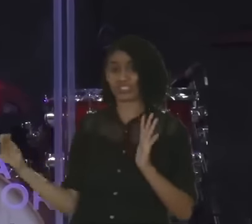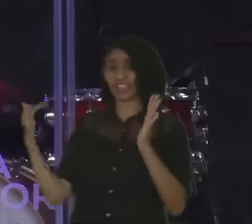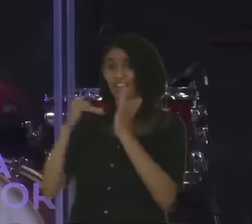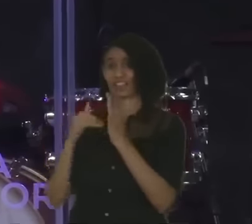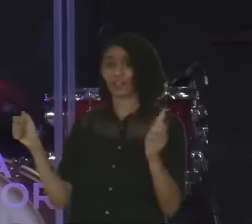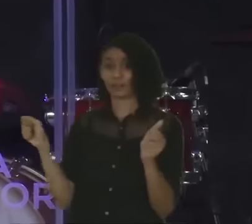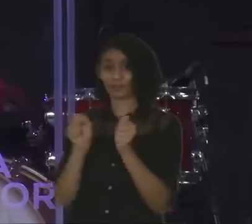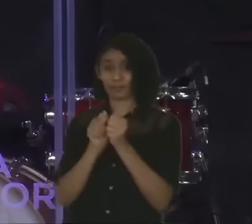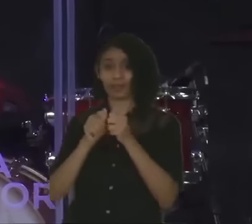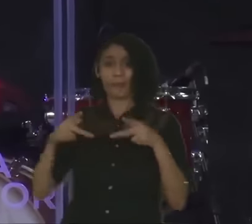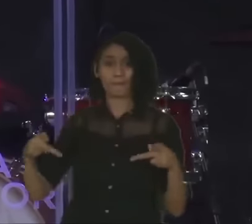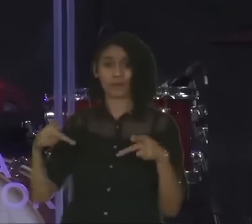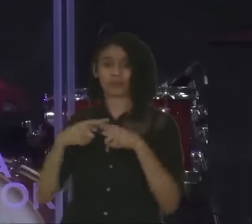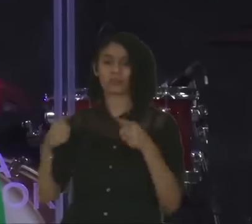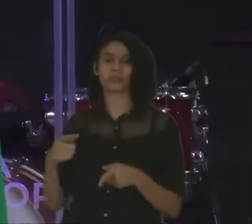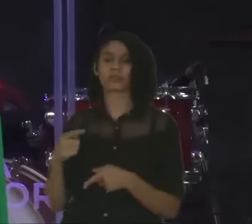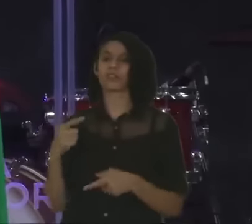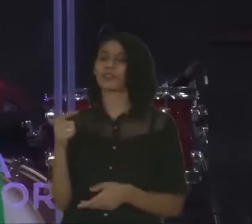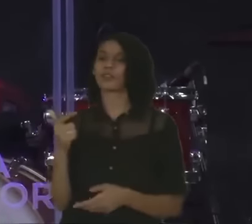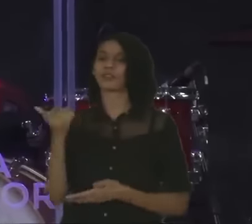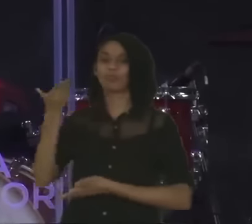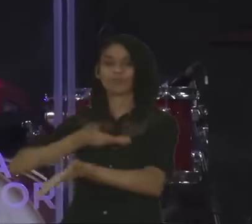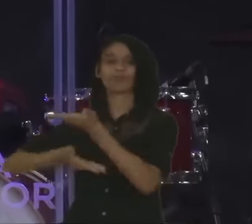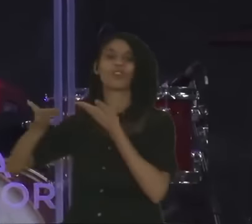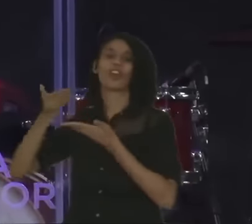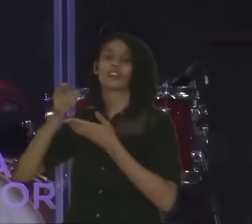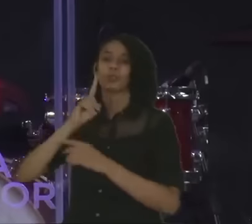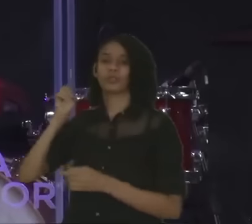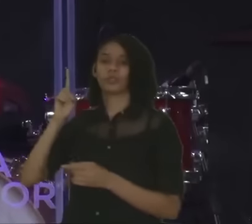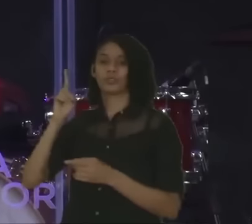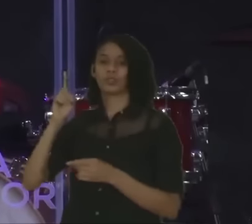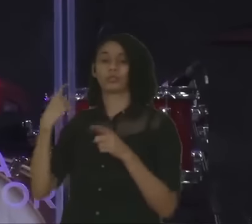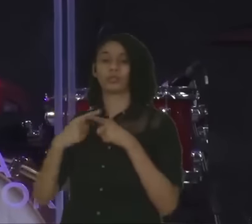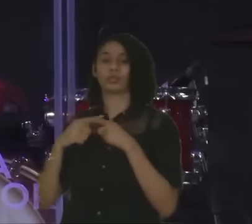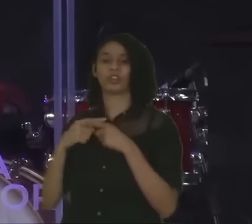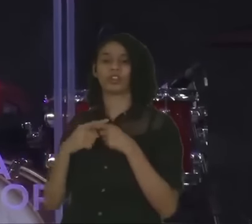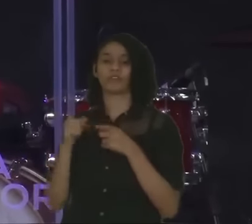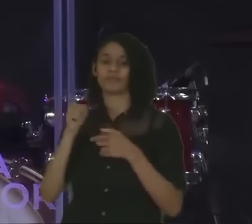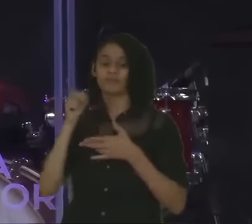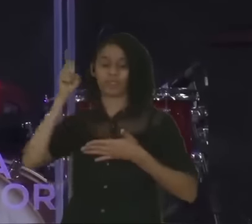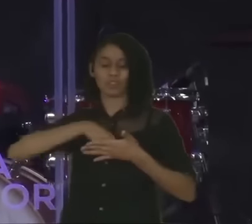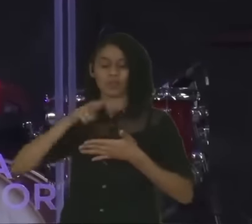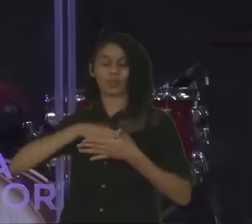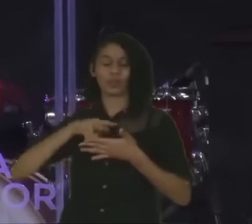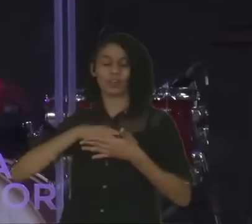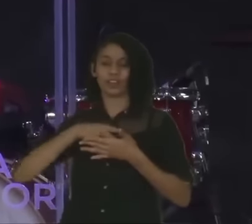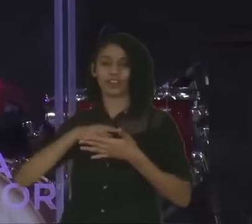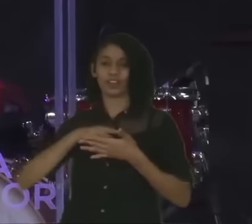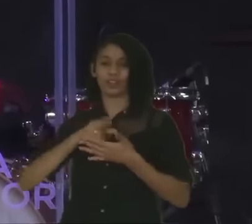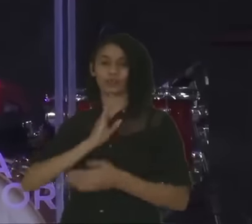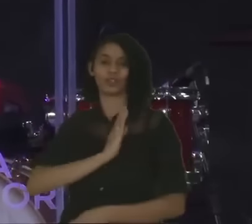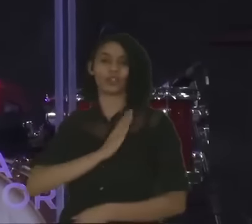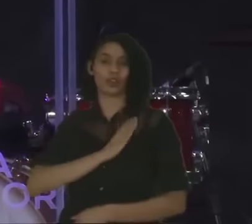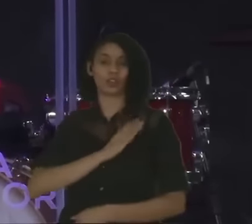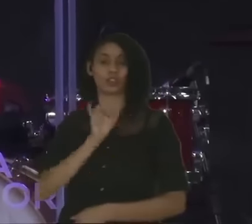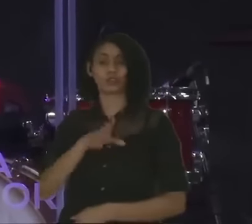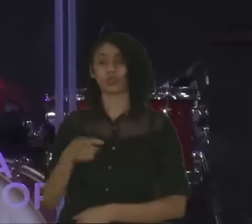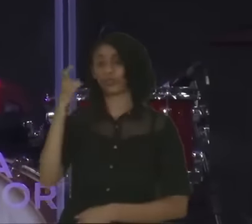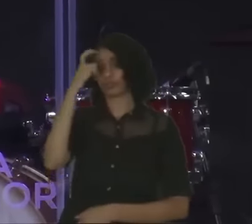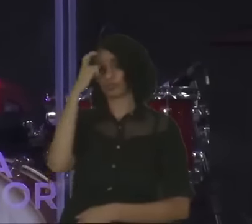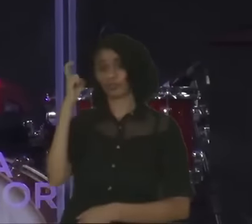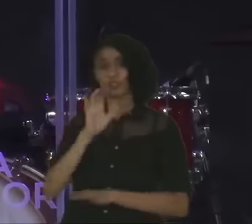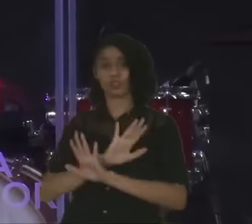Jesus porque porque leram com intelecto simplesmente e não leram com o coração não buscaram conhecer a